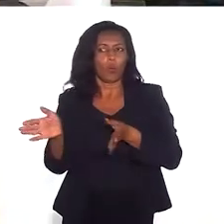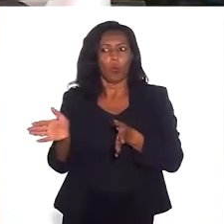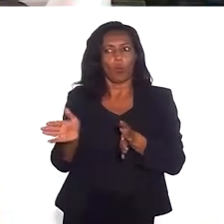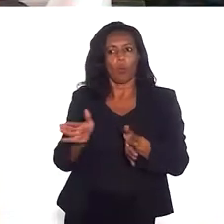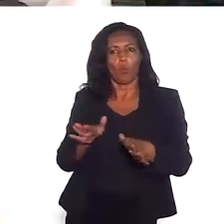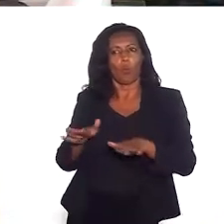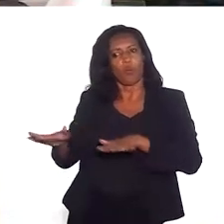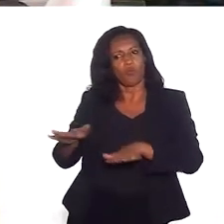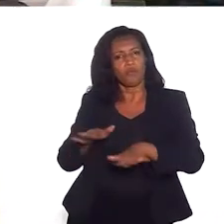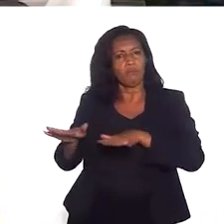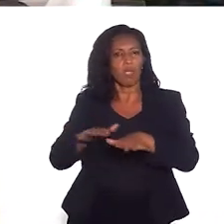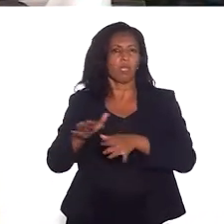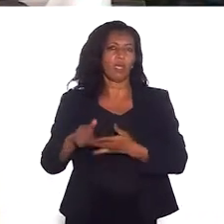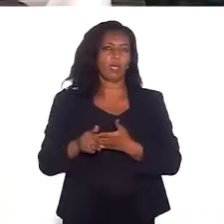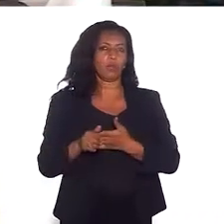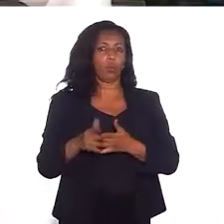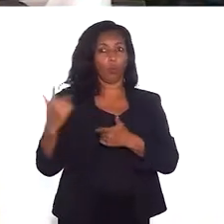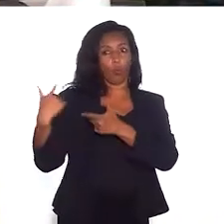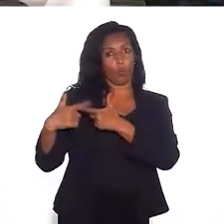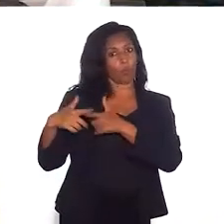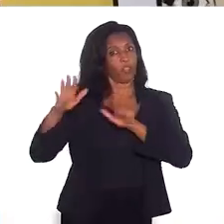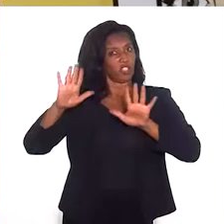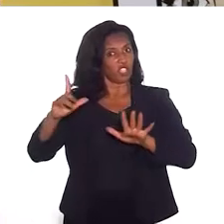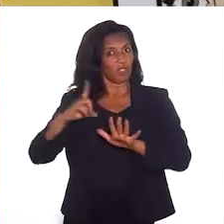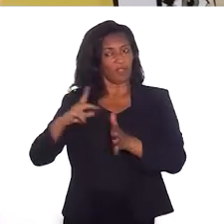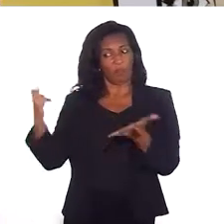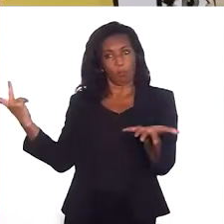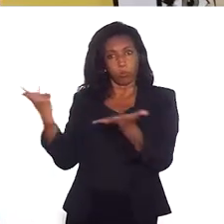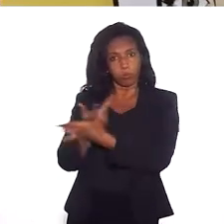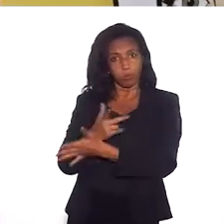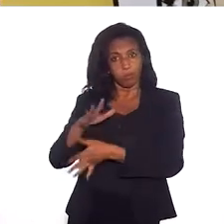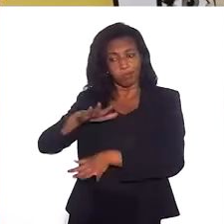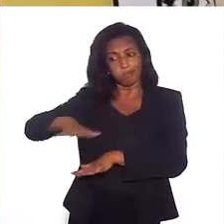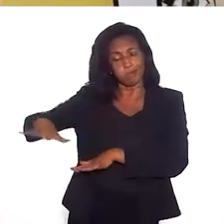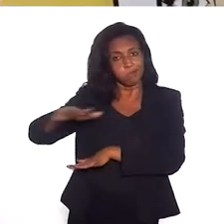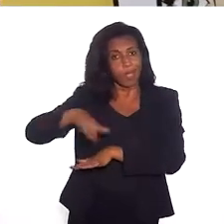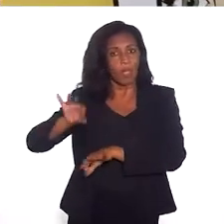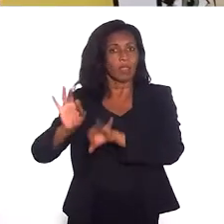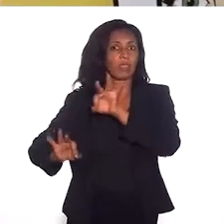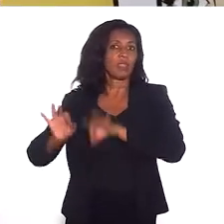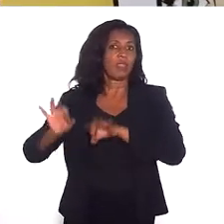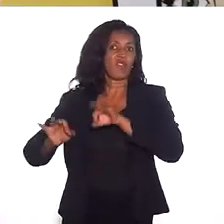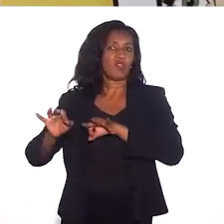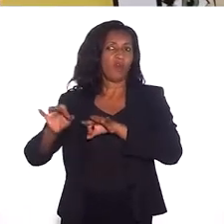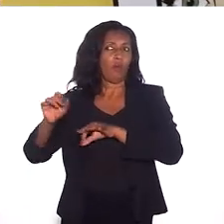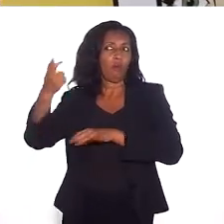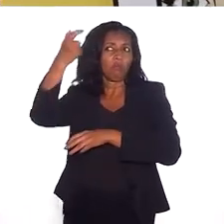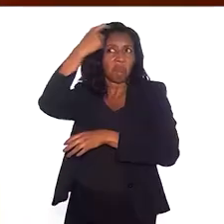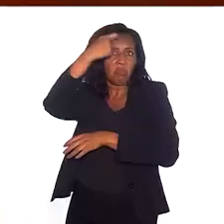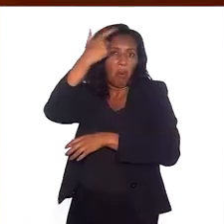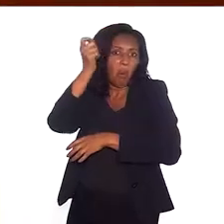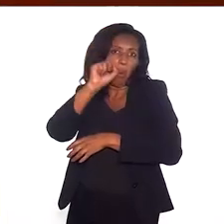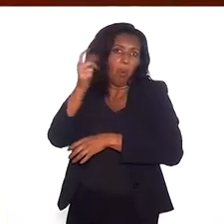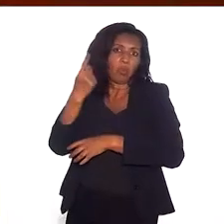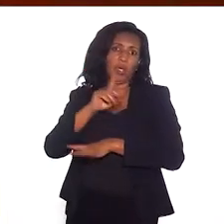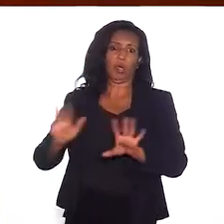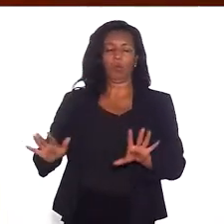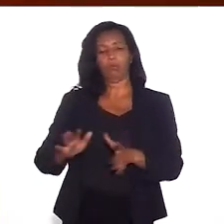um movimento, uma situação que já vinha se formando e acontecendo, talvez de forma inconsciente ou